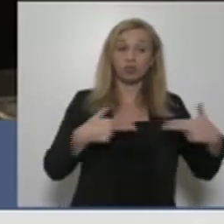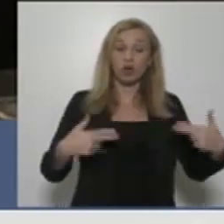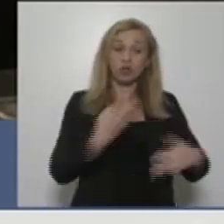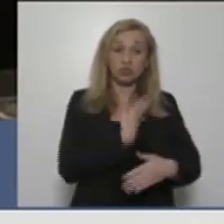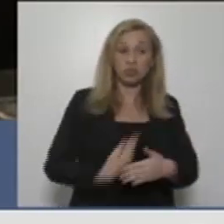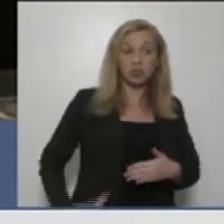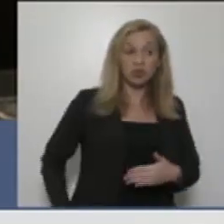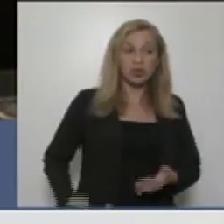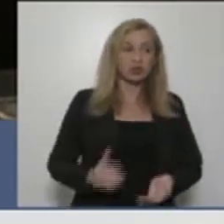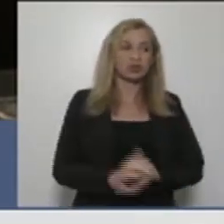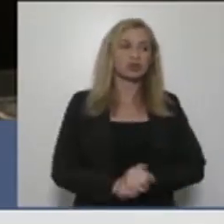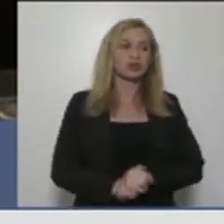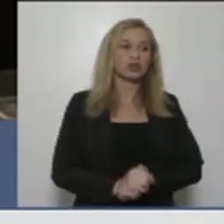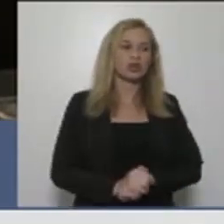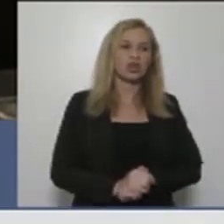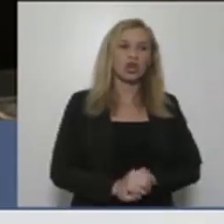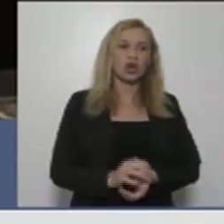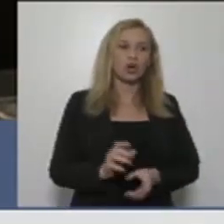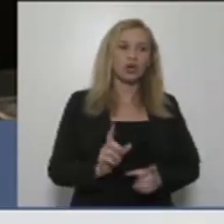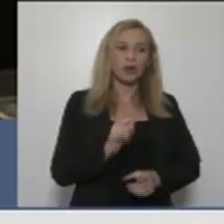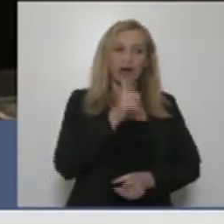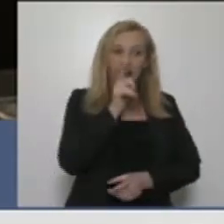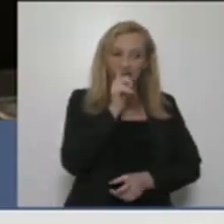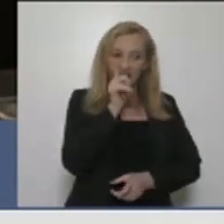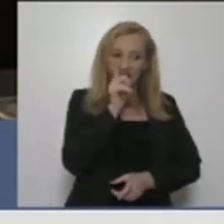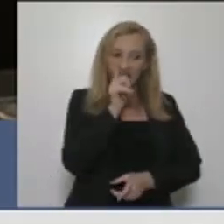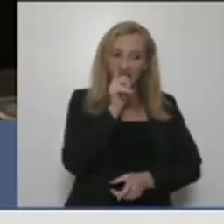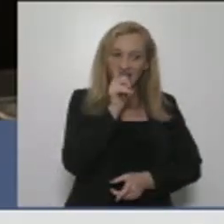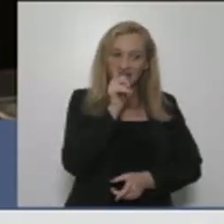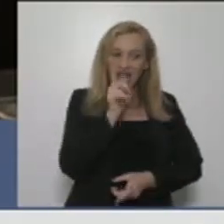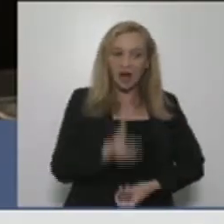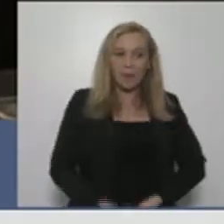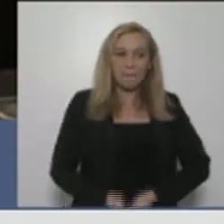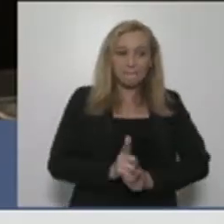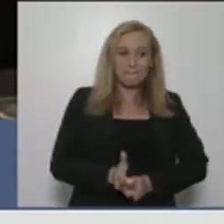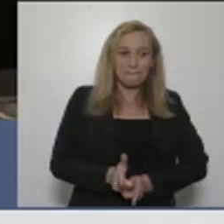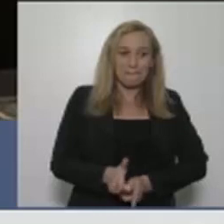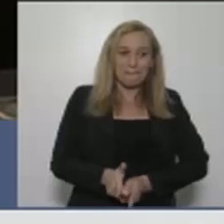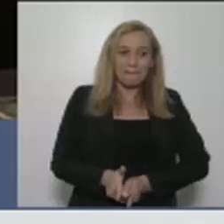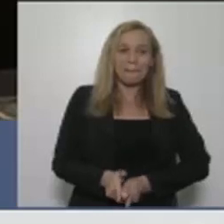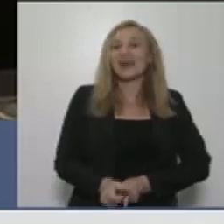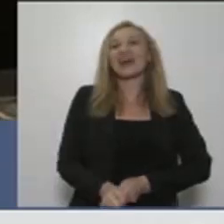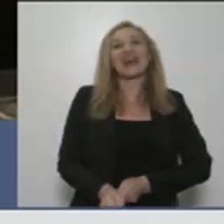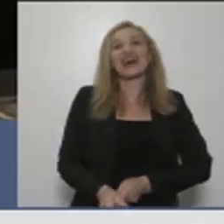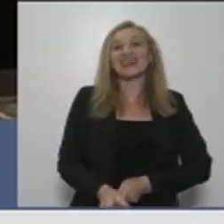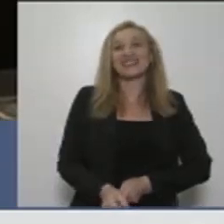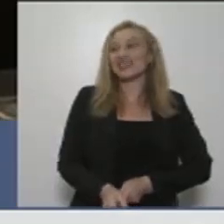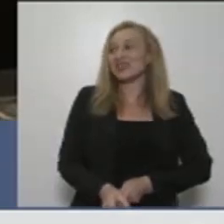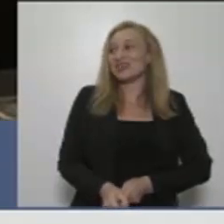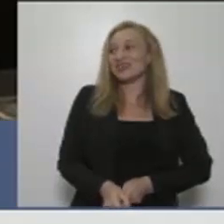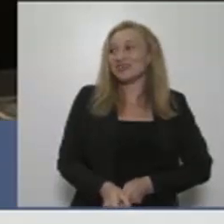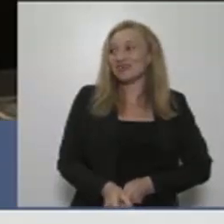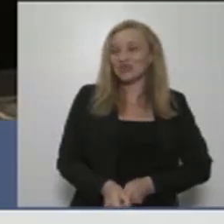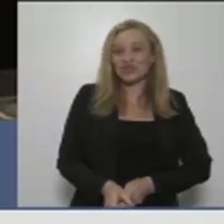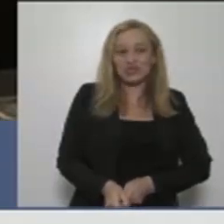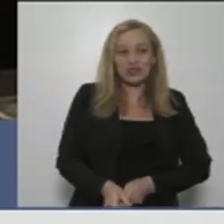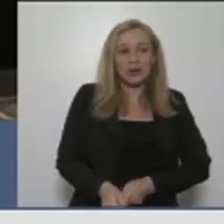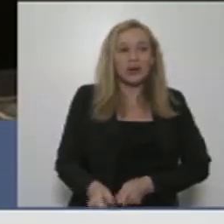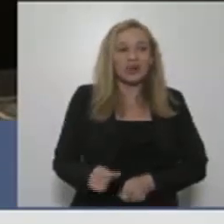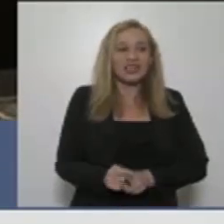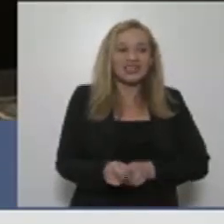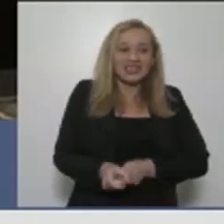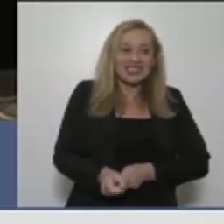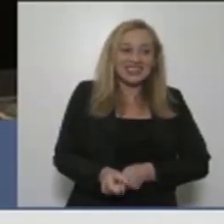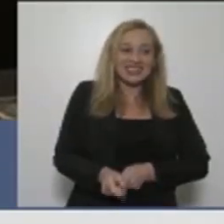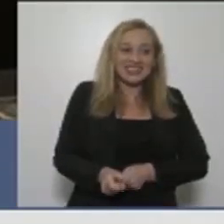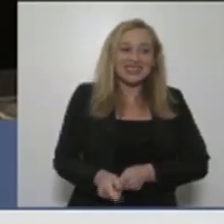botam seu membro para fora e ejaculam em cima das mulheres. E isso não são